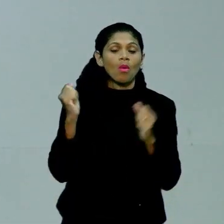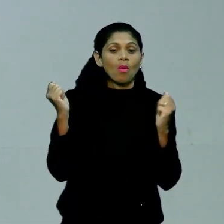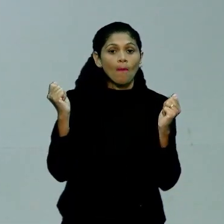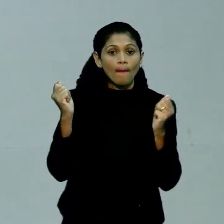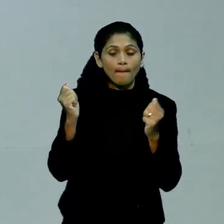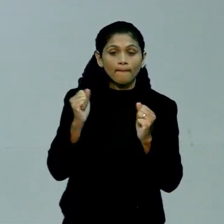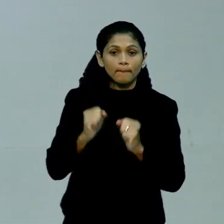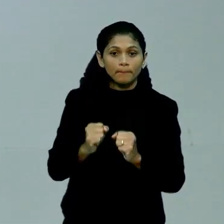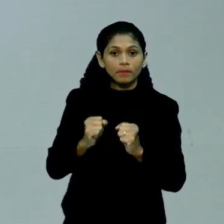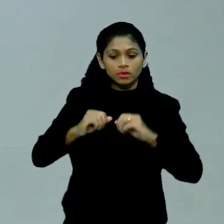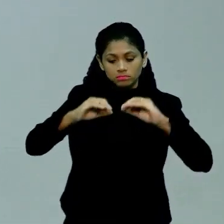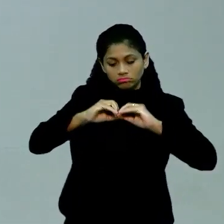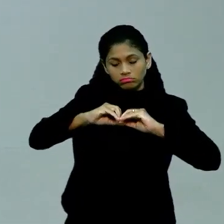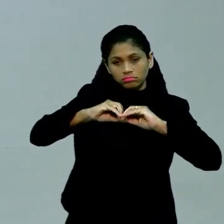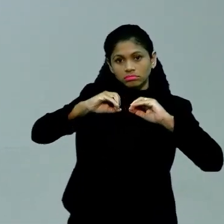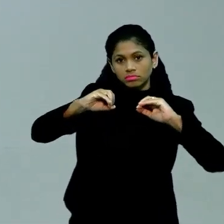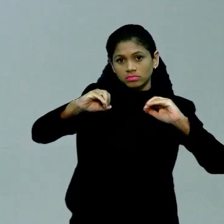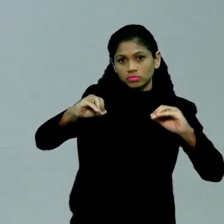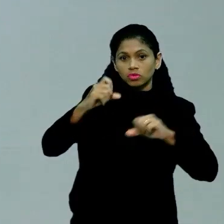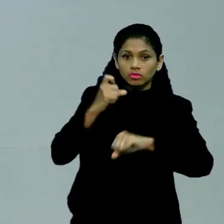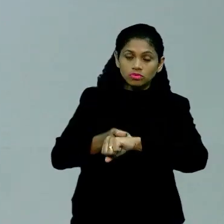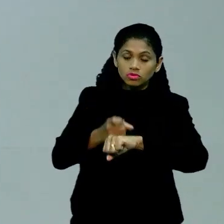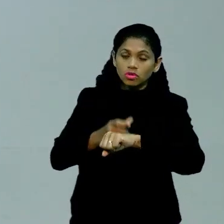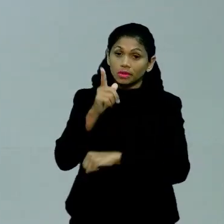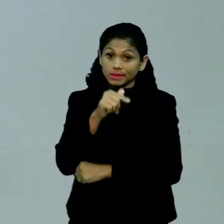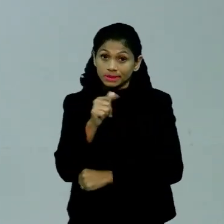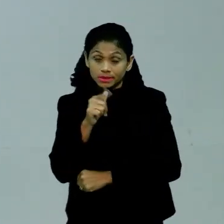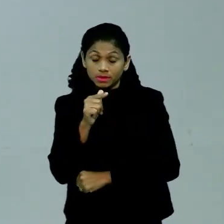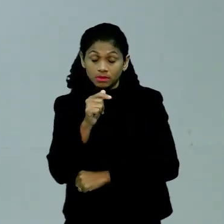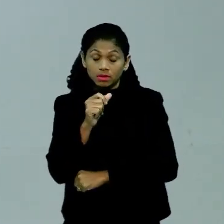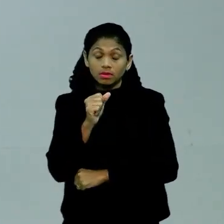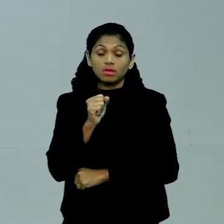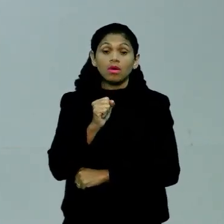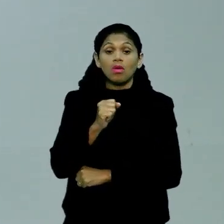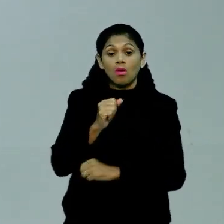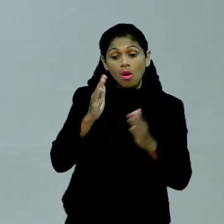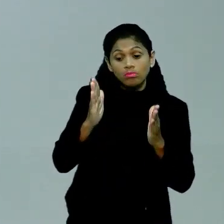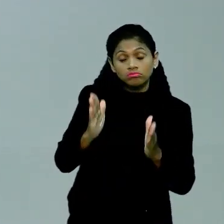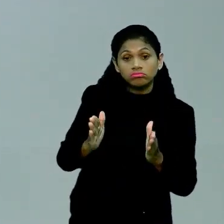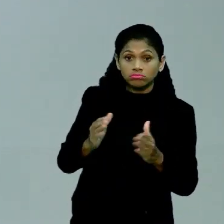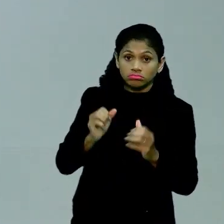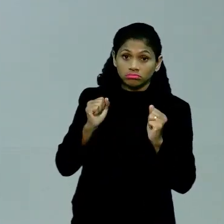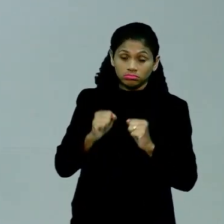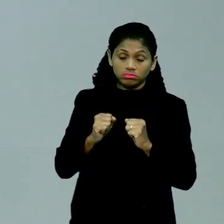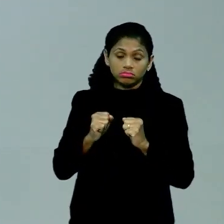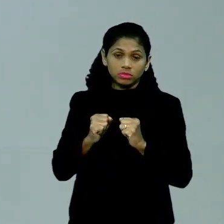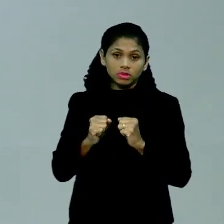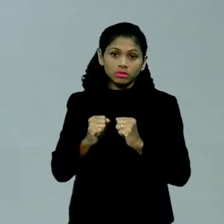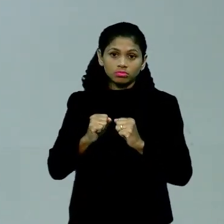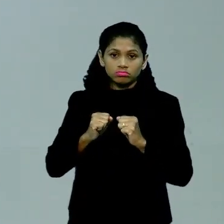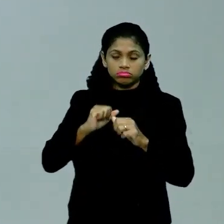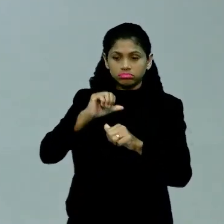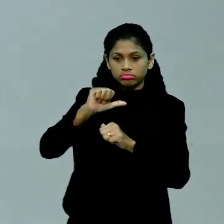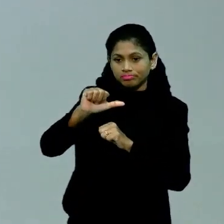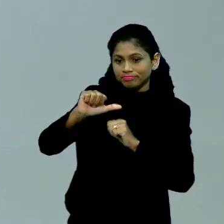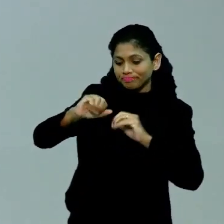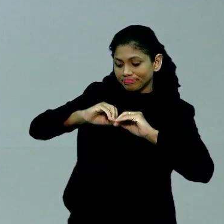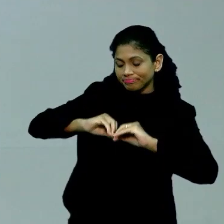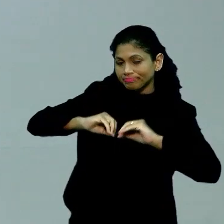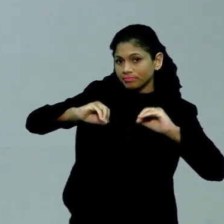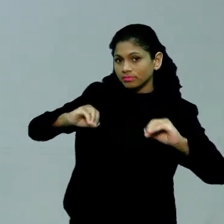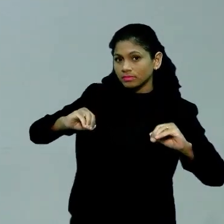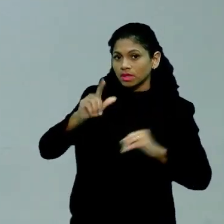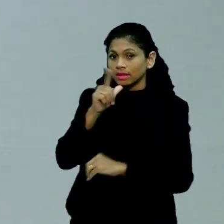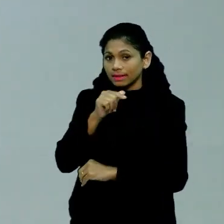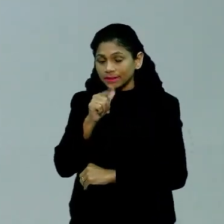uma separação de sólido e líquido e pode ser um processo em que haja uma separação de líquido-líquido. Então,